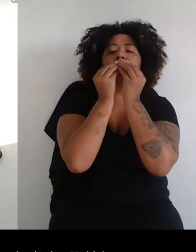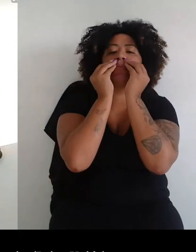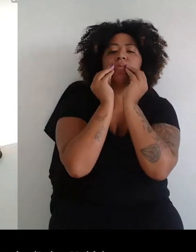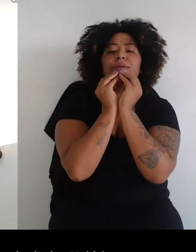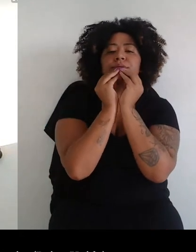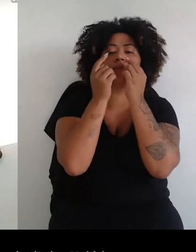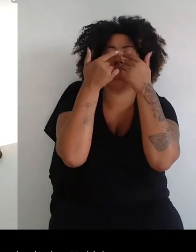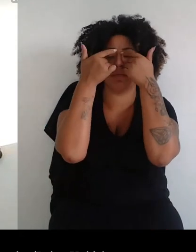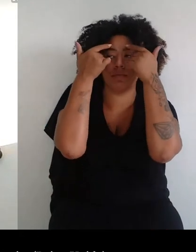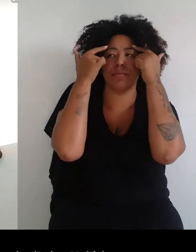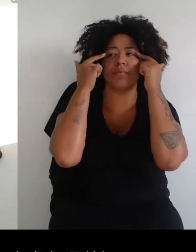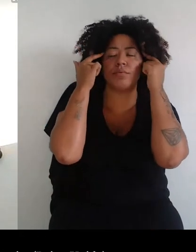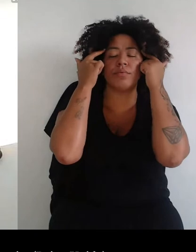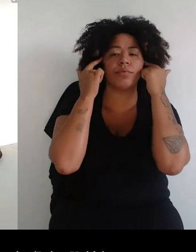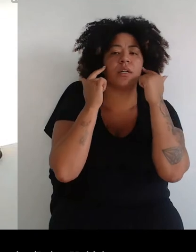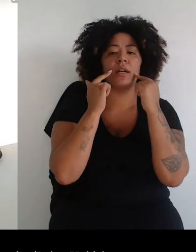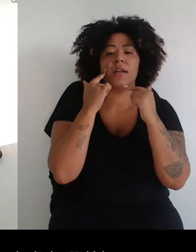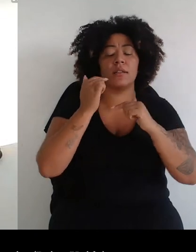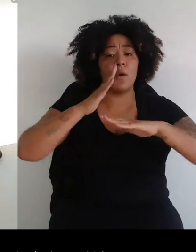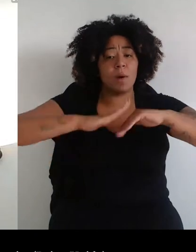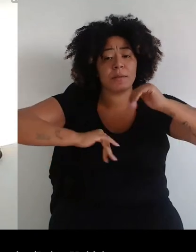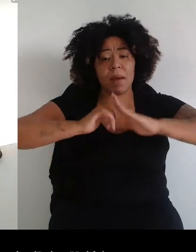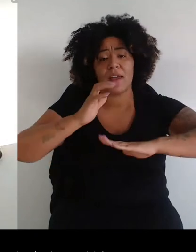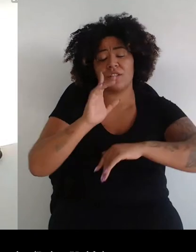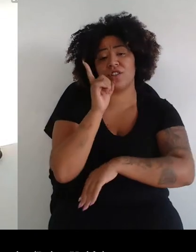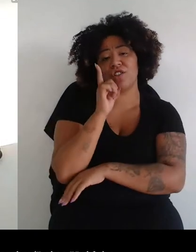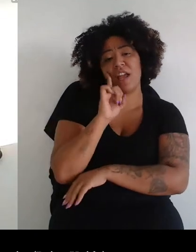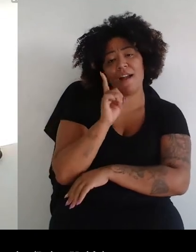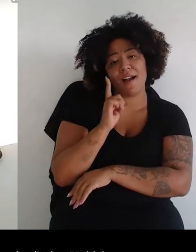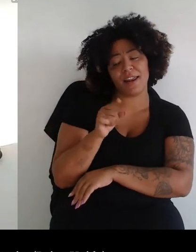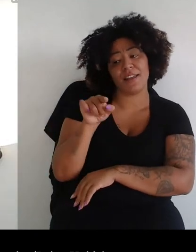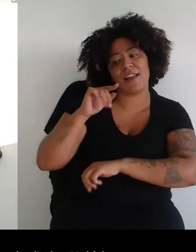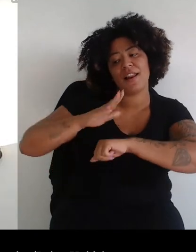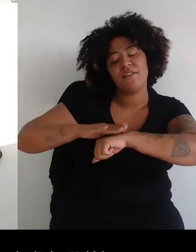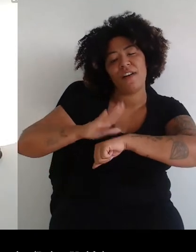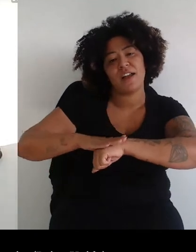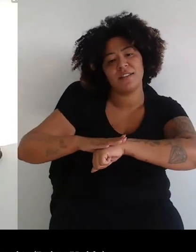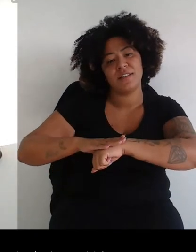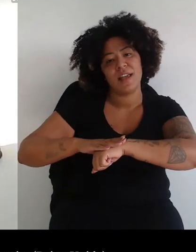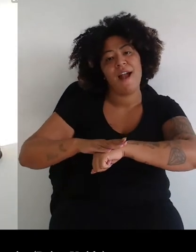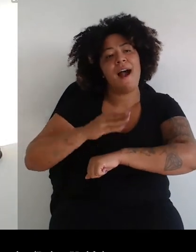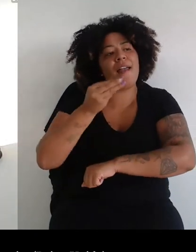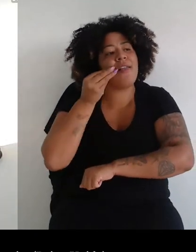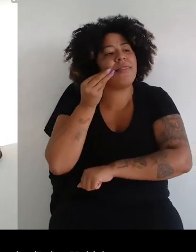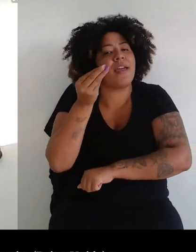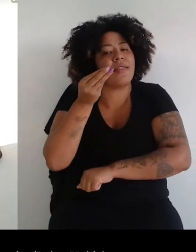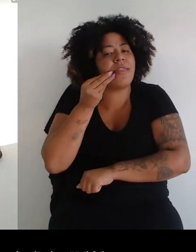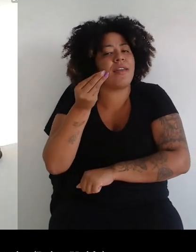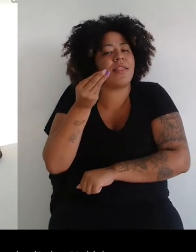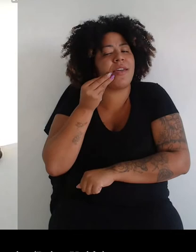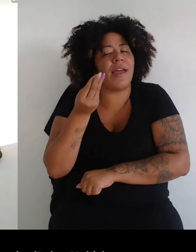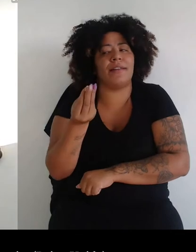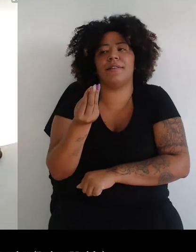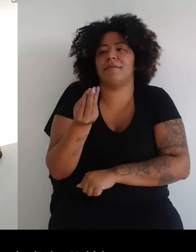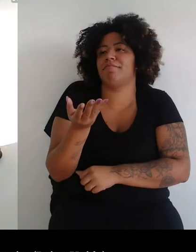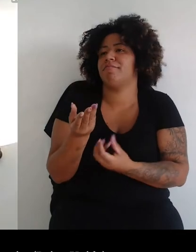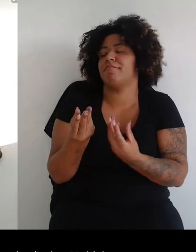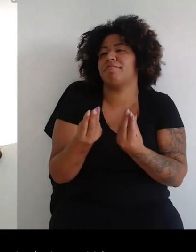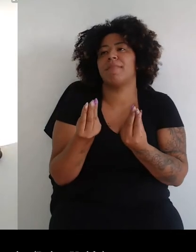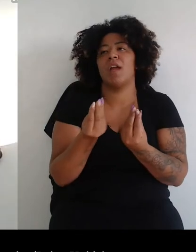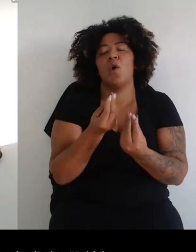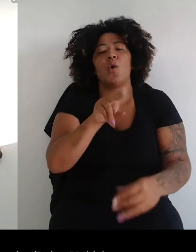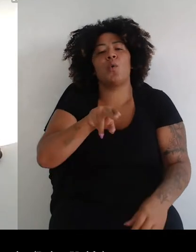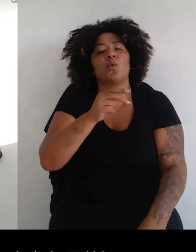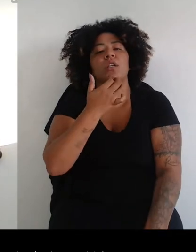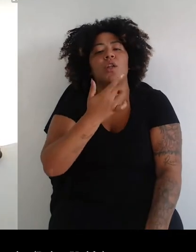são práticas que ele faz ele acaba pintando o seu rosto ele usa cores que